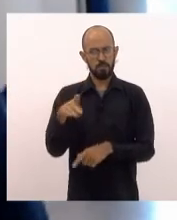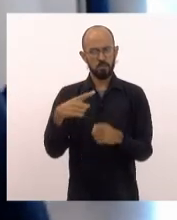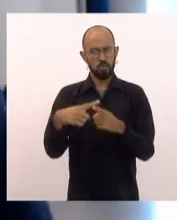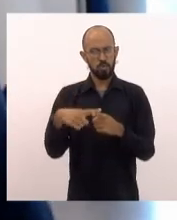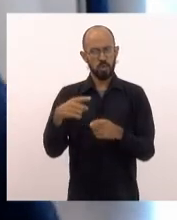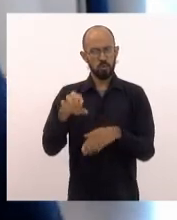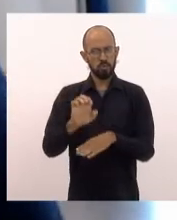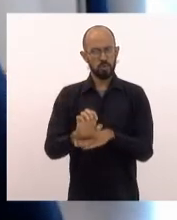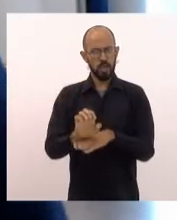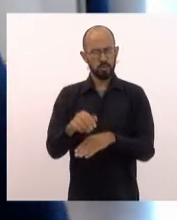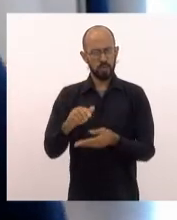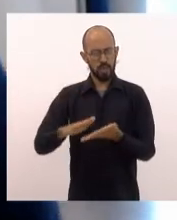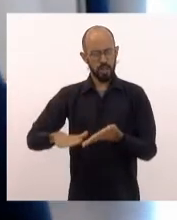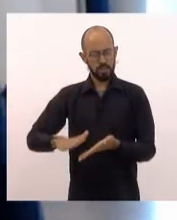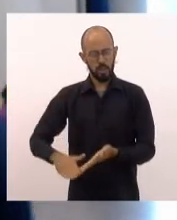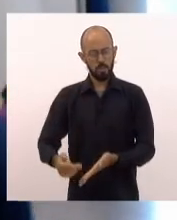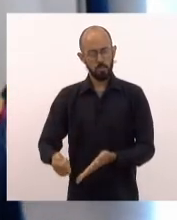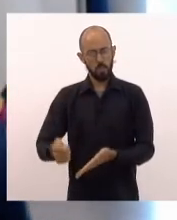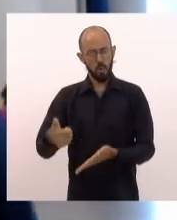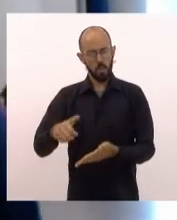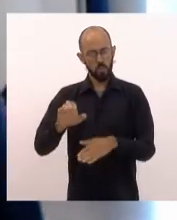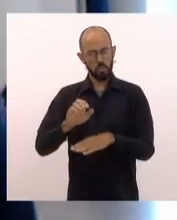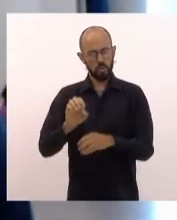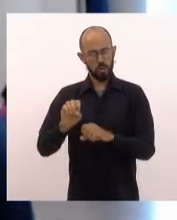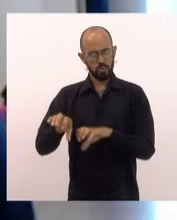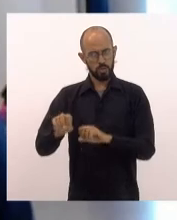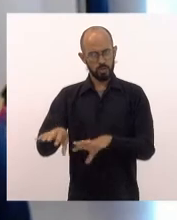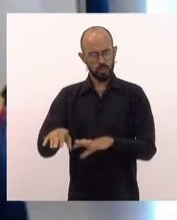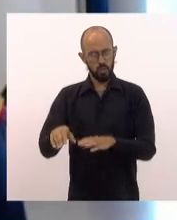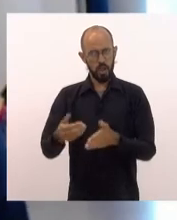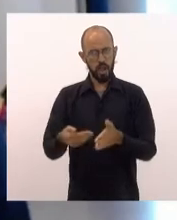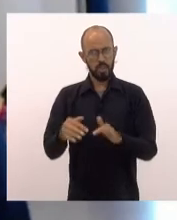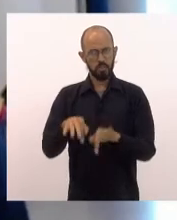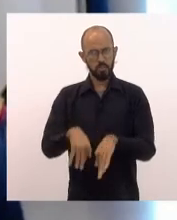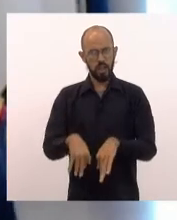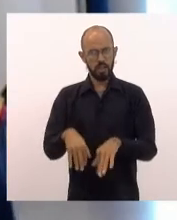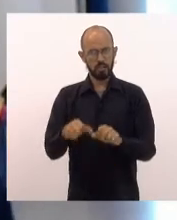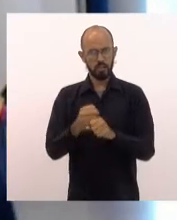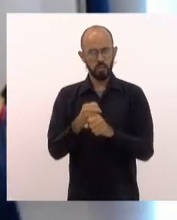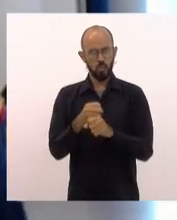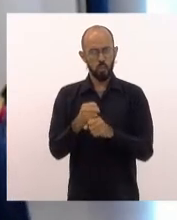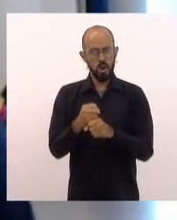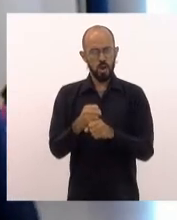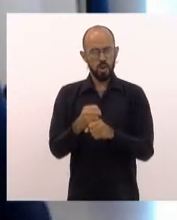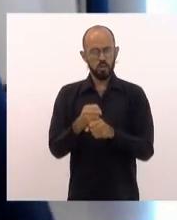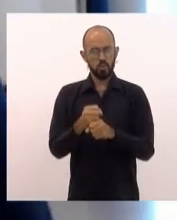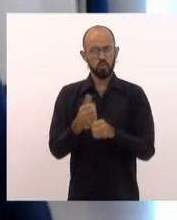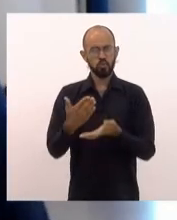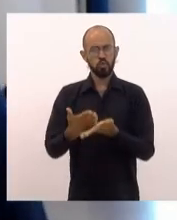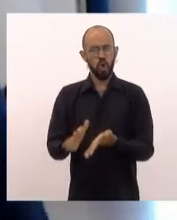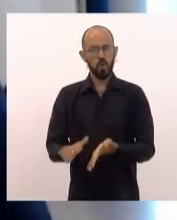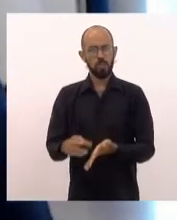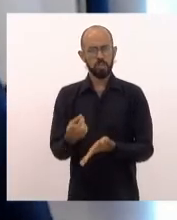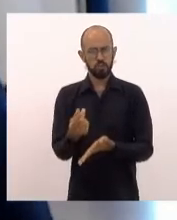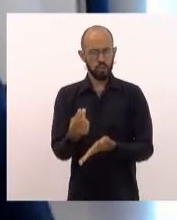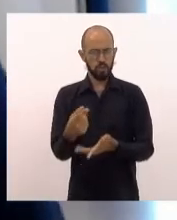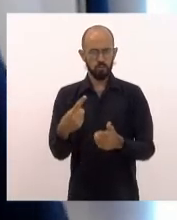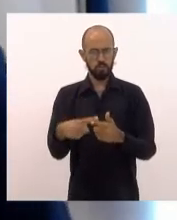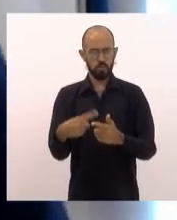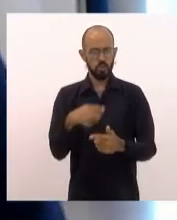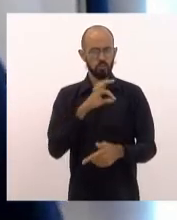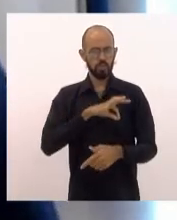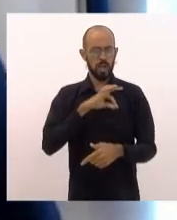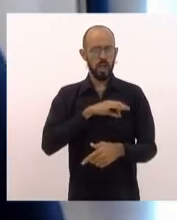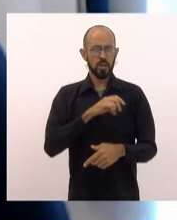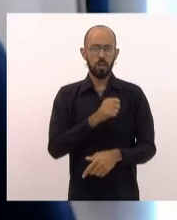pouco com a educação. Então, está chegando no final do ano, o dinheiro está sobrando. Por que está gastando pouco? Porque o salário dos nossos profissionais de educação estão